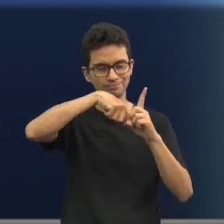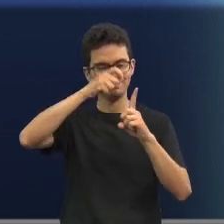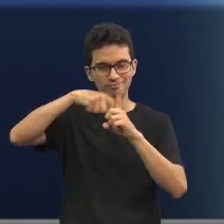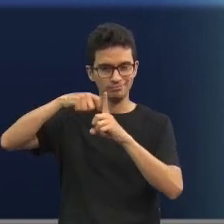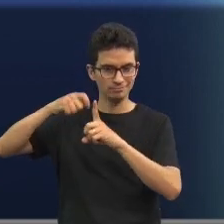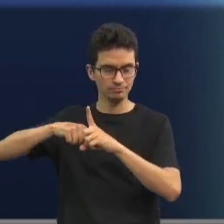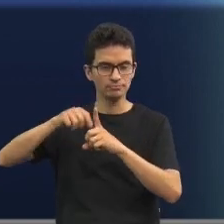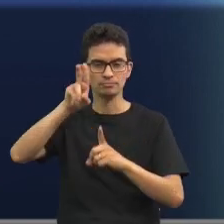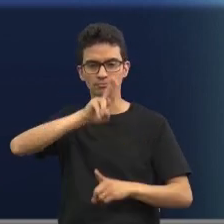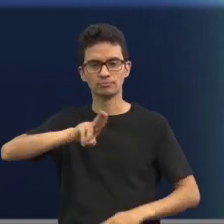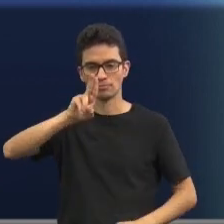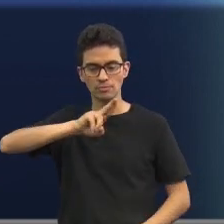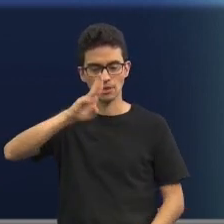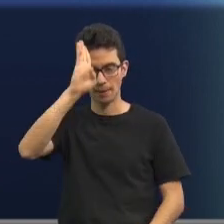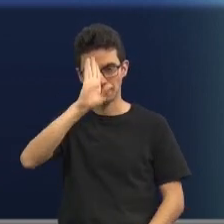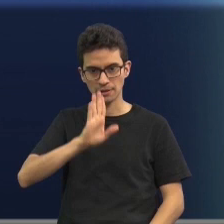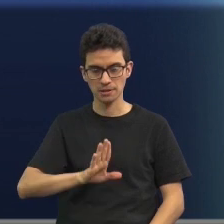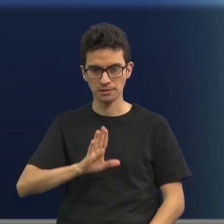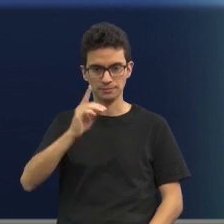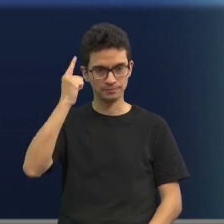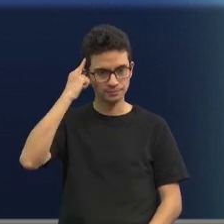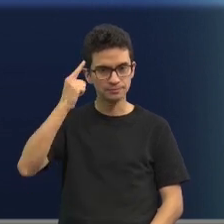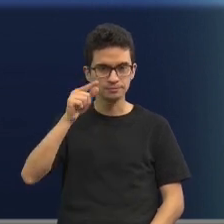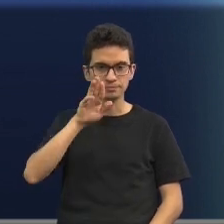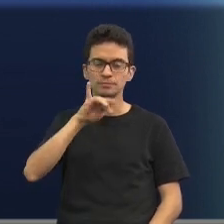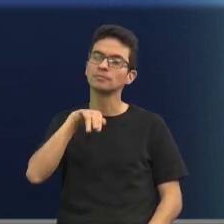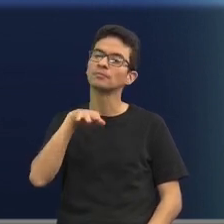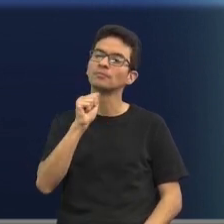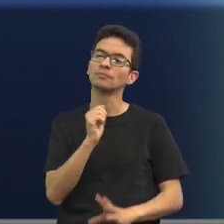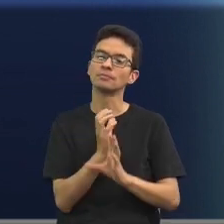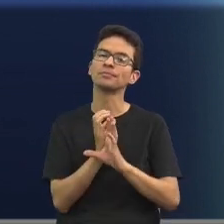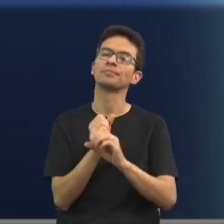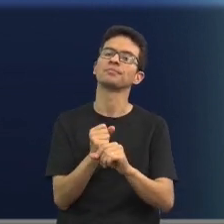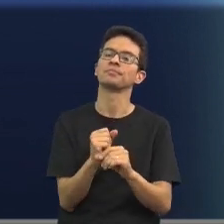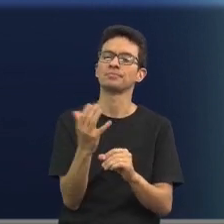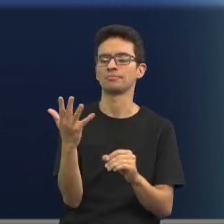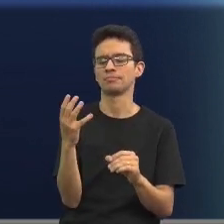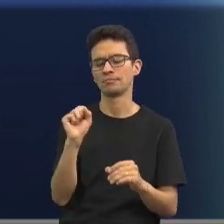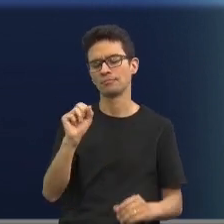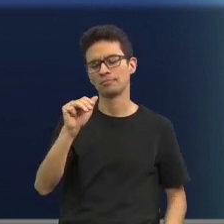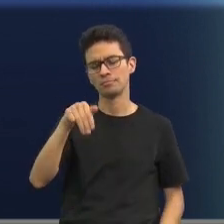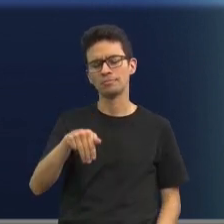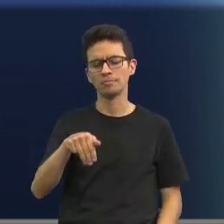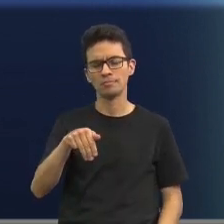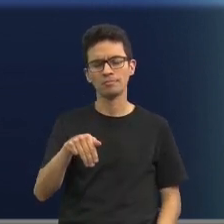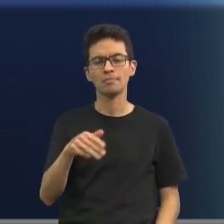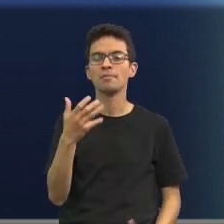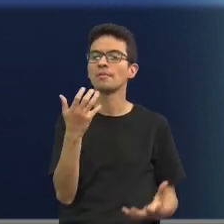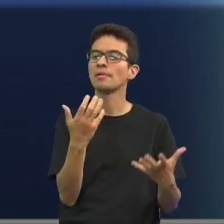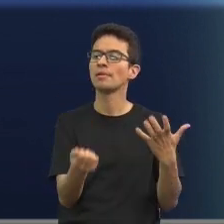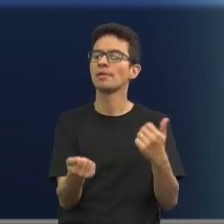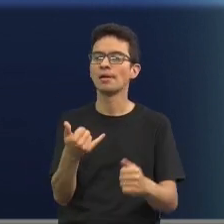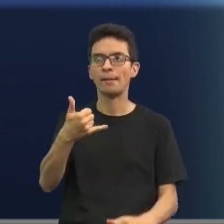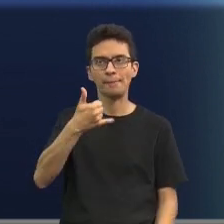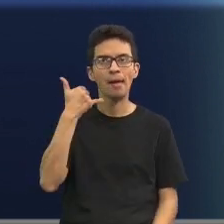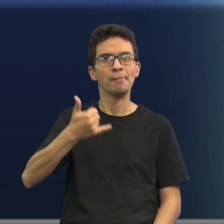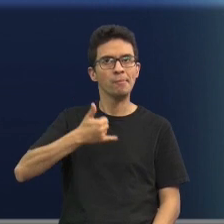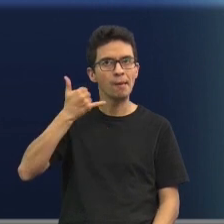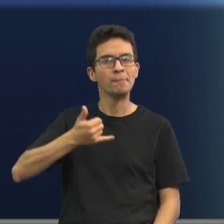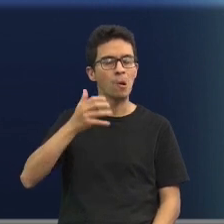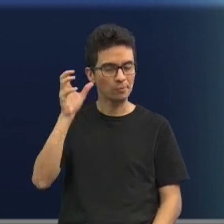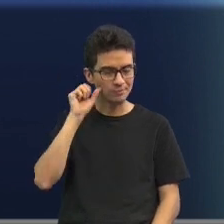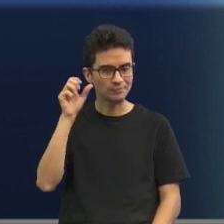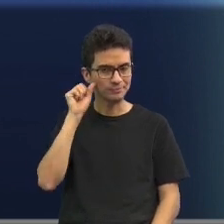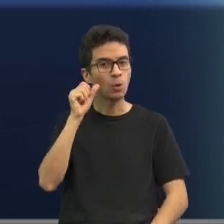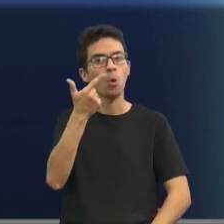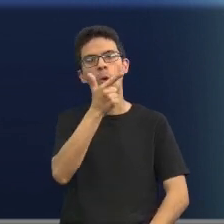usuário no brasil e à média aritmética do número médio de chamados spams espanha recebidas mensalmente por usuários nos